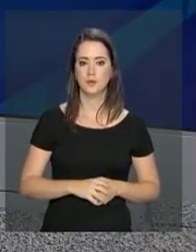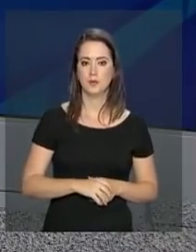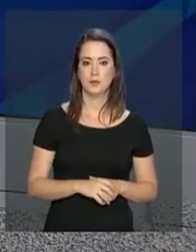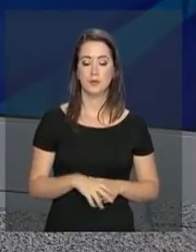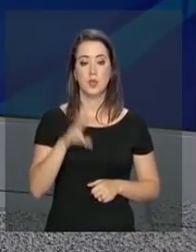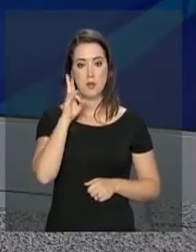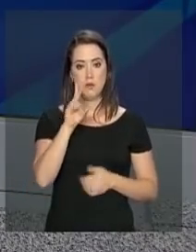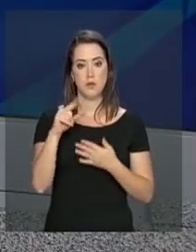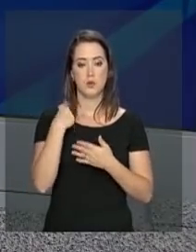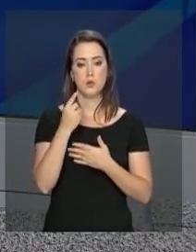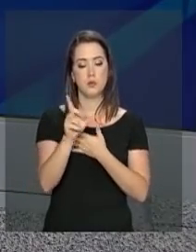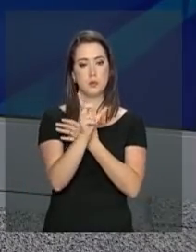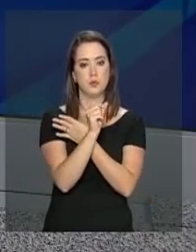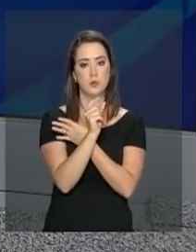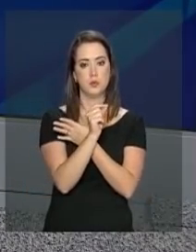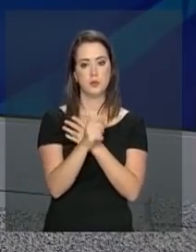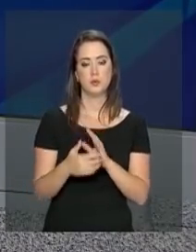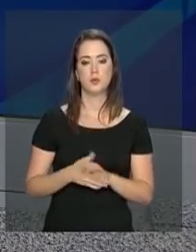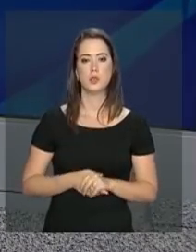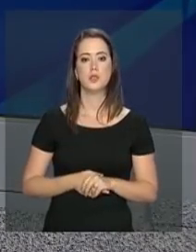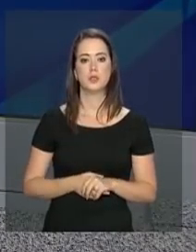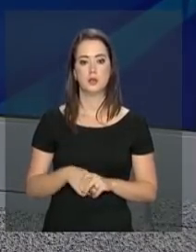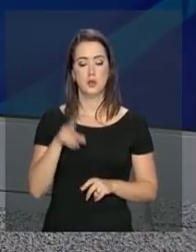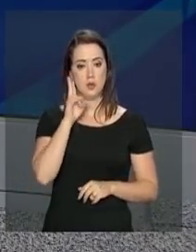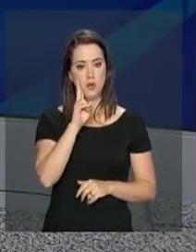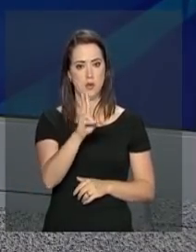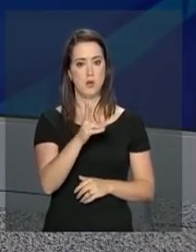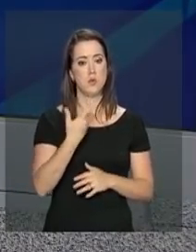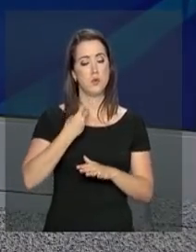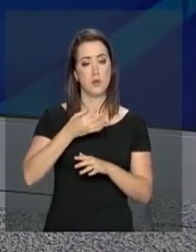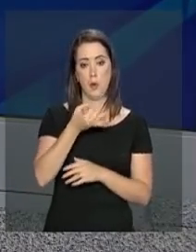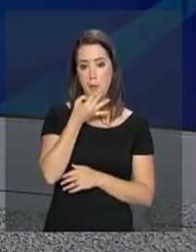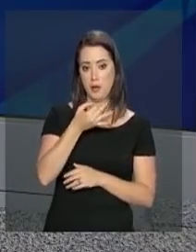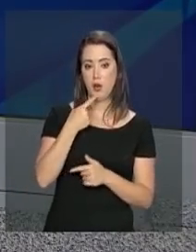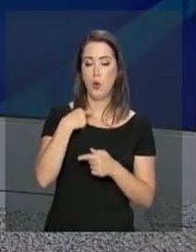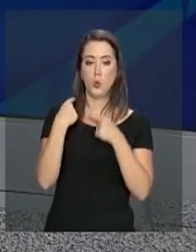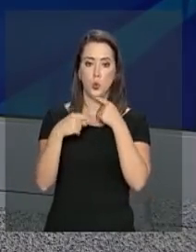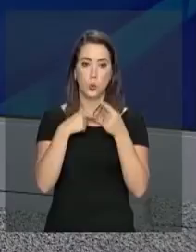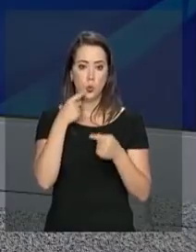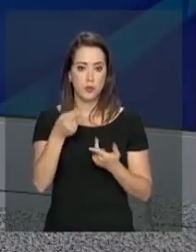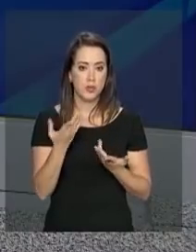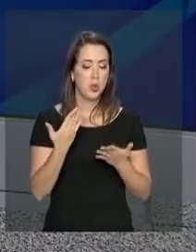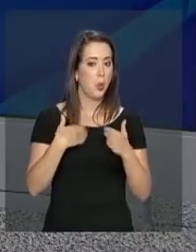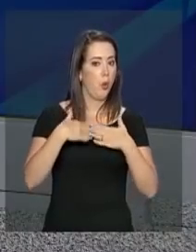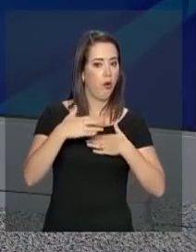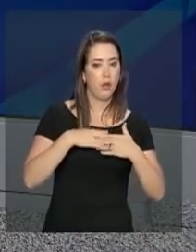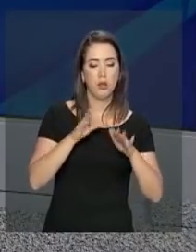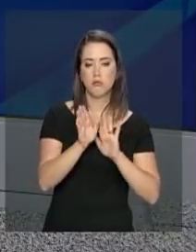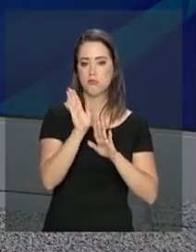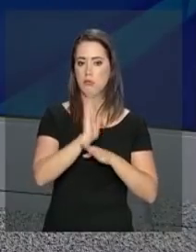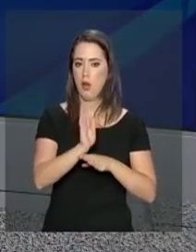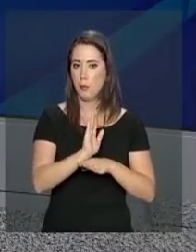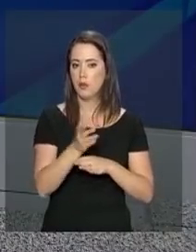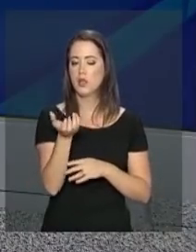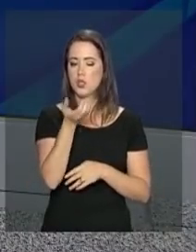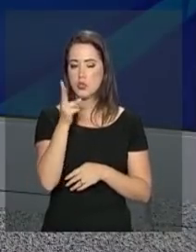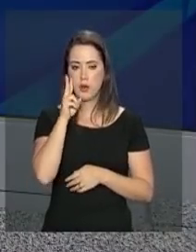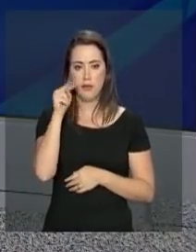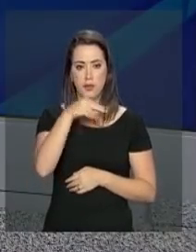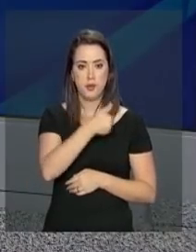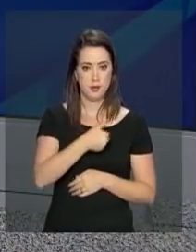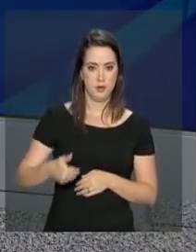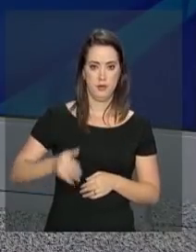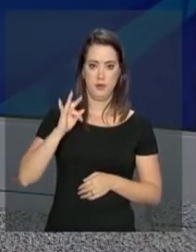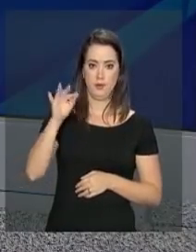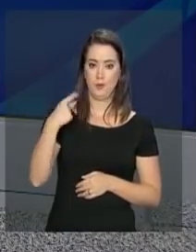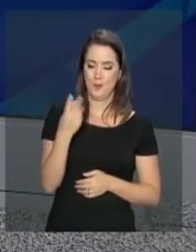YouTube. Acesse também o nosso perfil no Twitter. Você pode mandar sugestões de reportagens e dúvidas sobre programas e ações do governo federal para